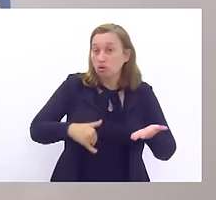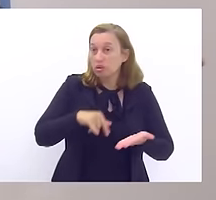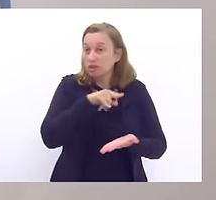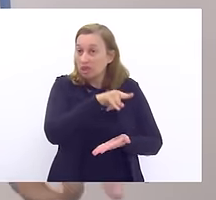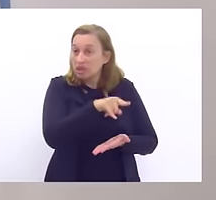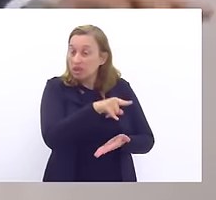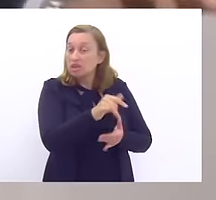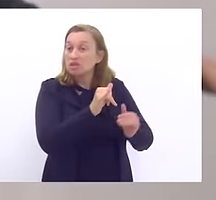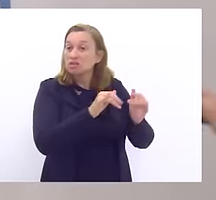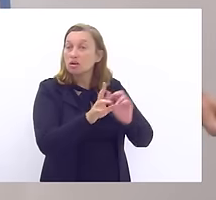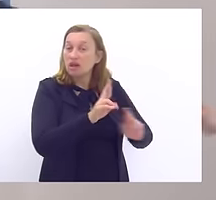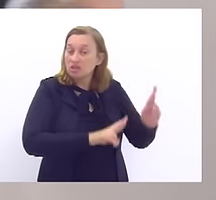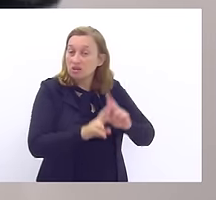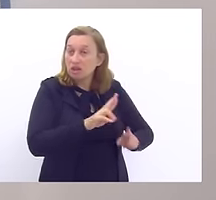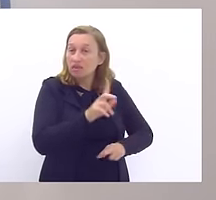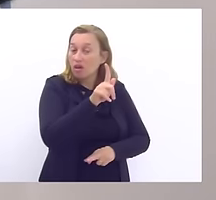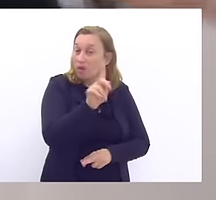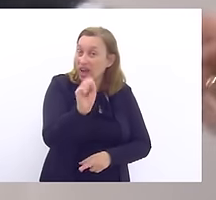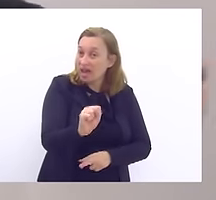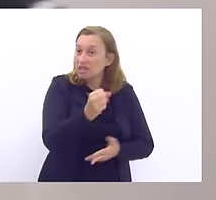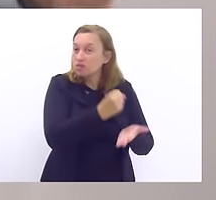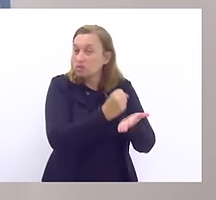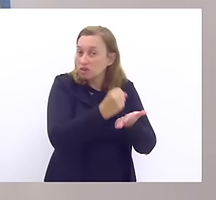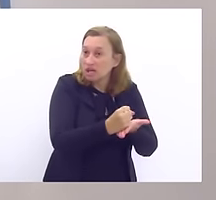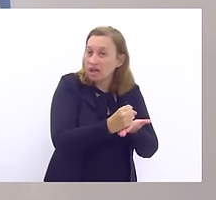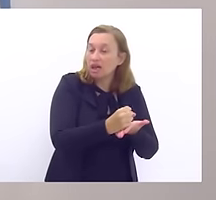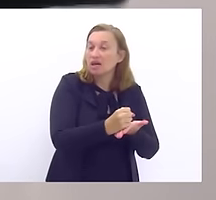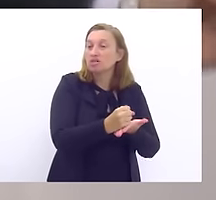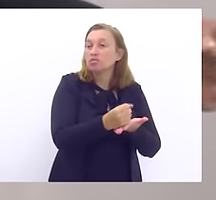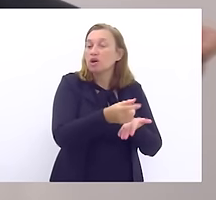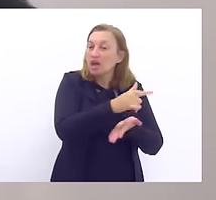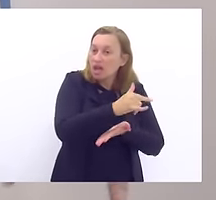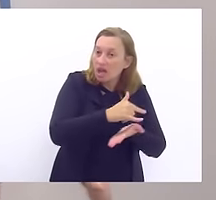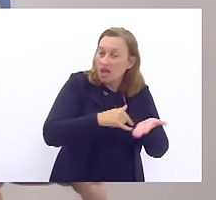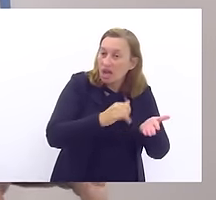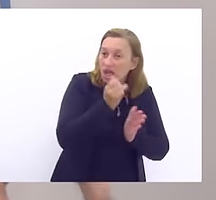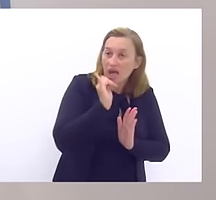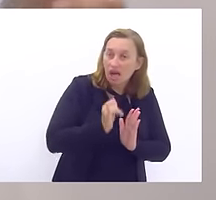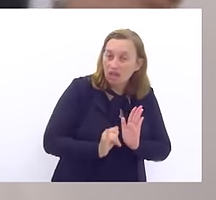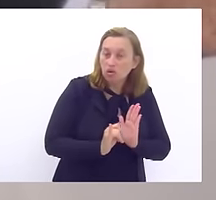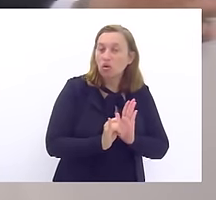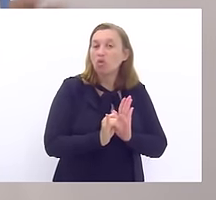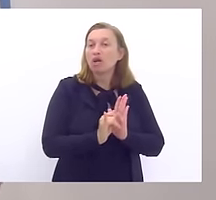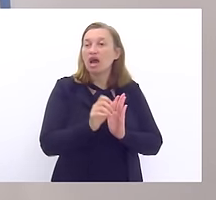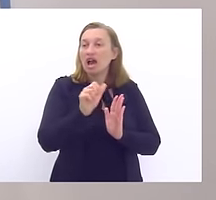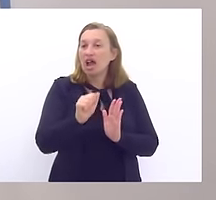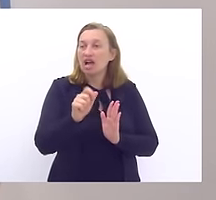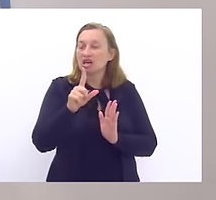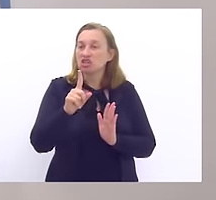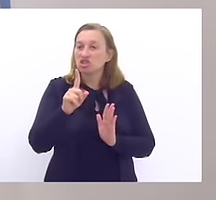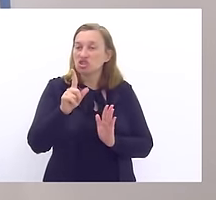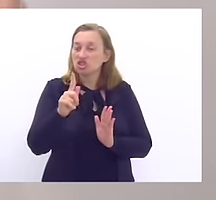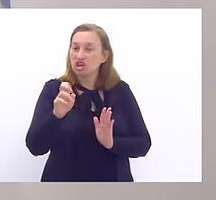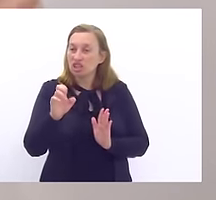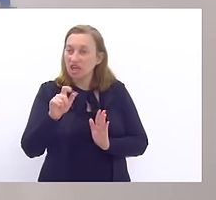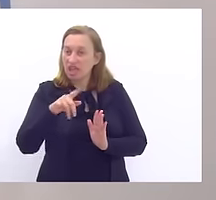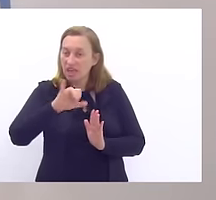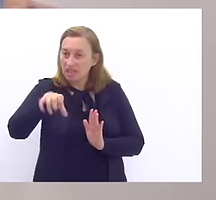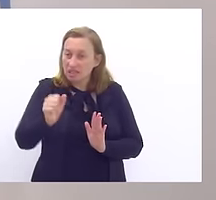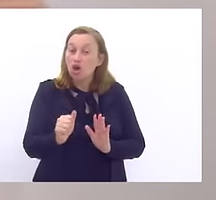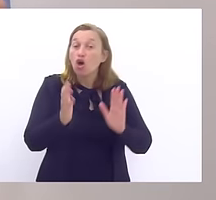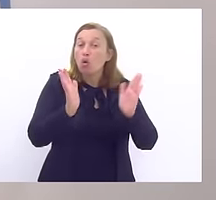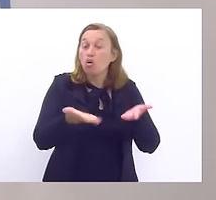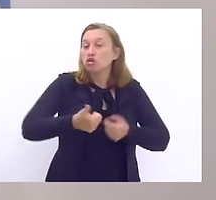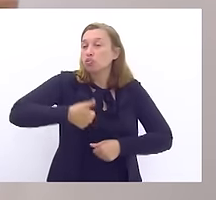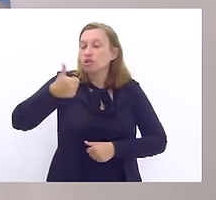estão são relativos ao gás contrato Danados de relatórios da geleza E por aí vai hoje é o primeiro momento